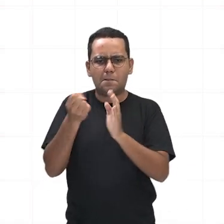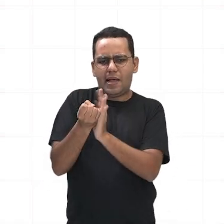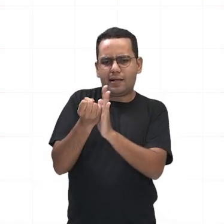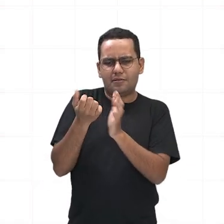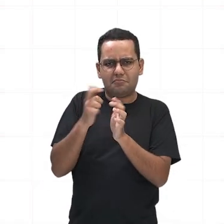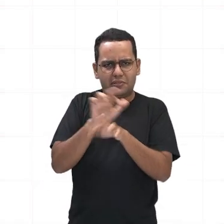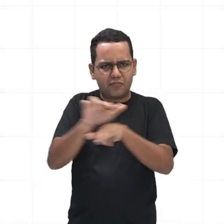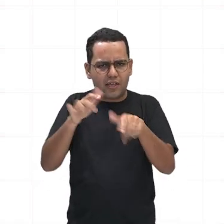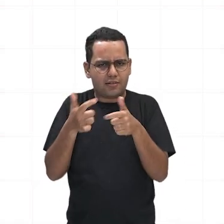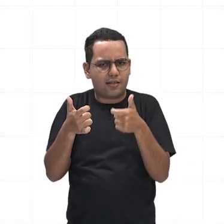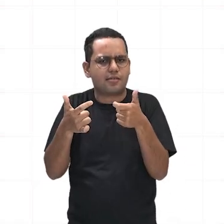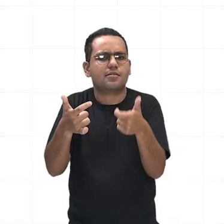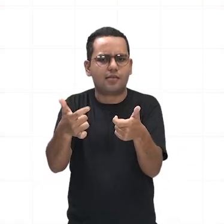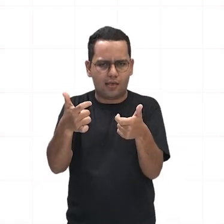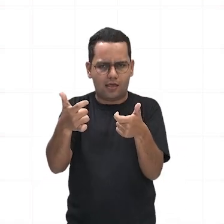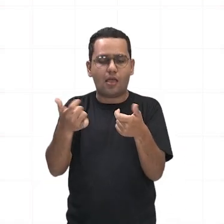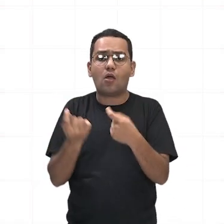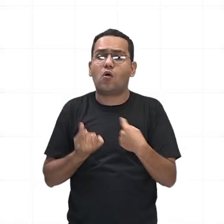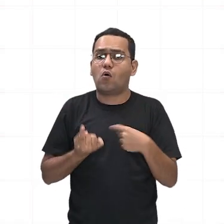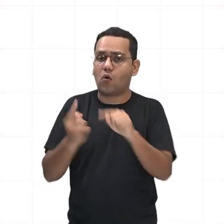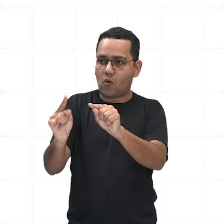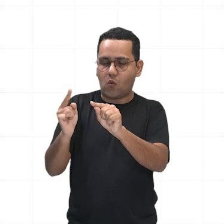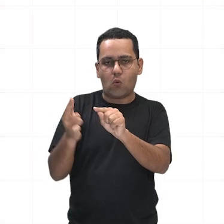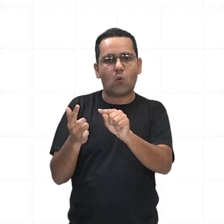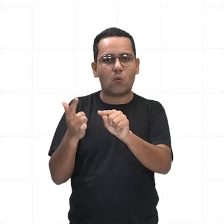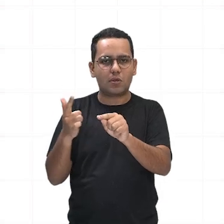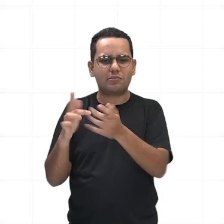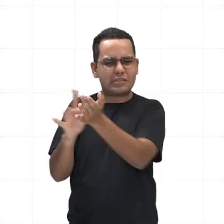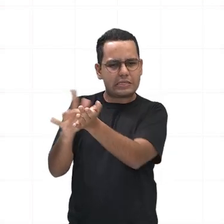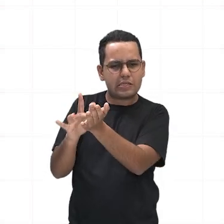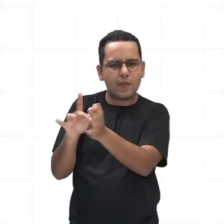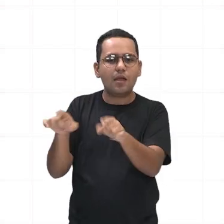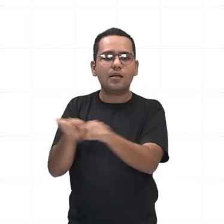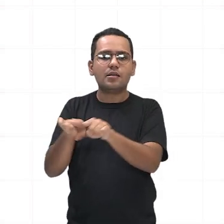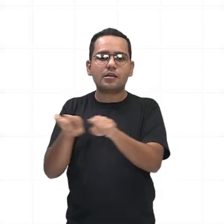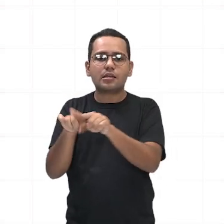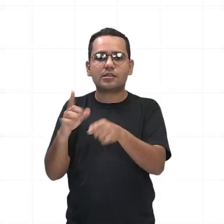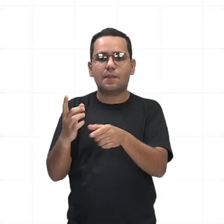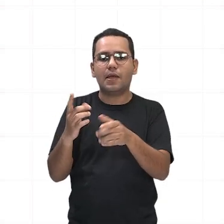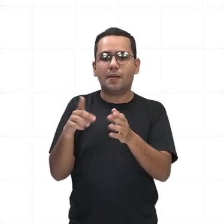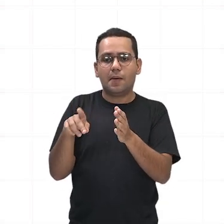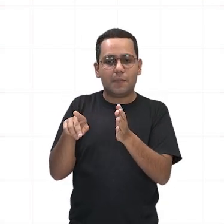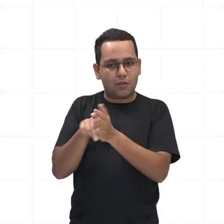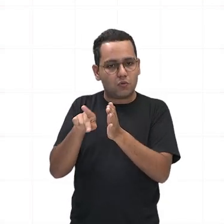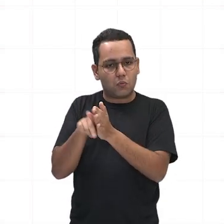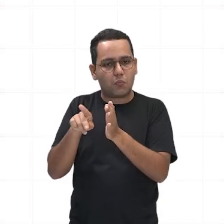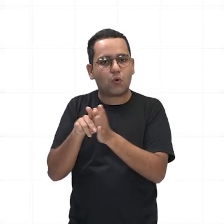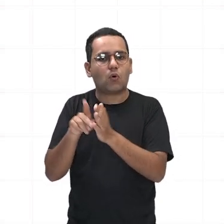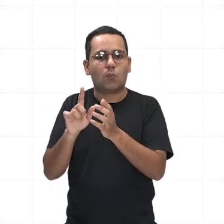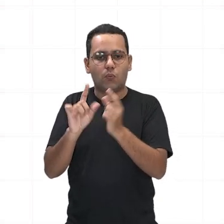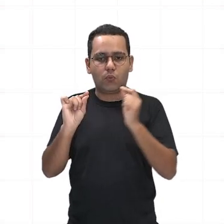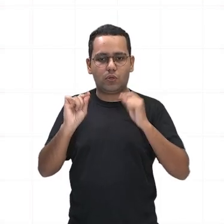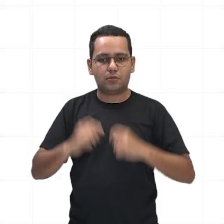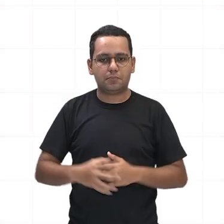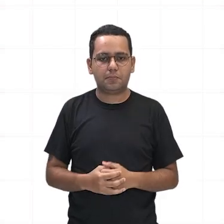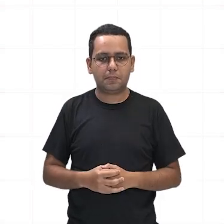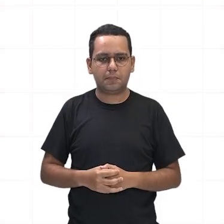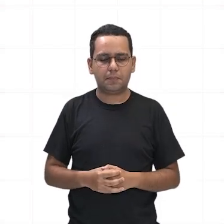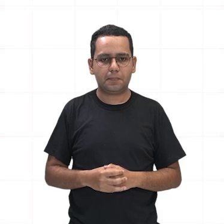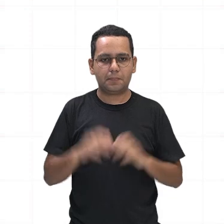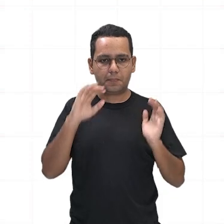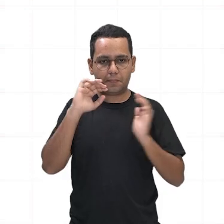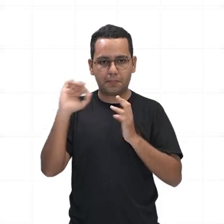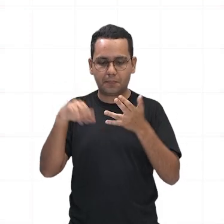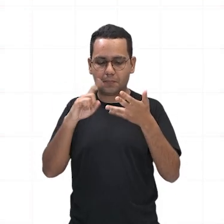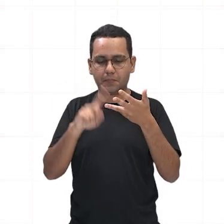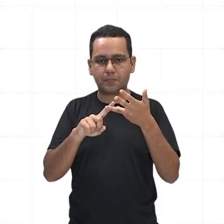travadas contra os inimigos externos e entre os próprios gregos. Vamos falar, então, agora um pouco sobre o período